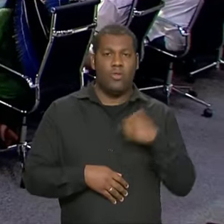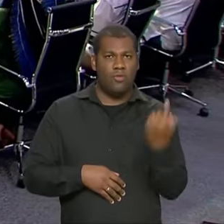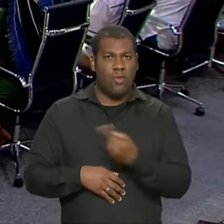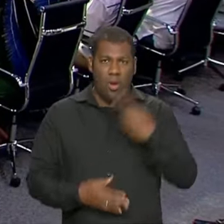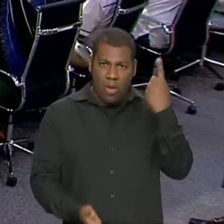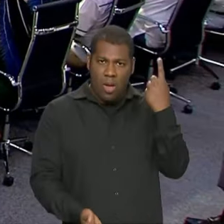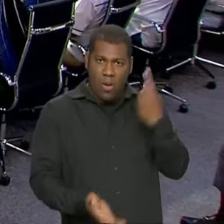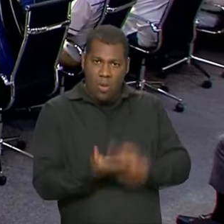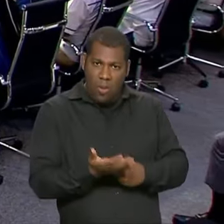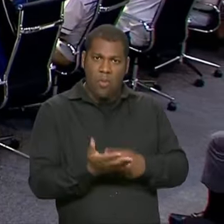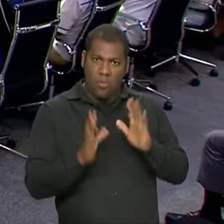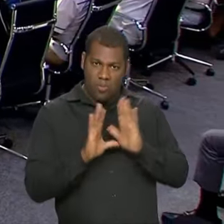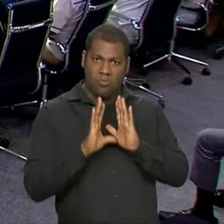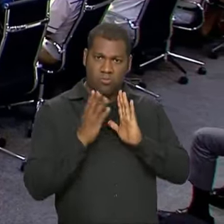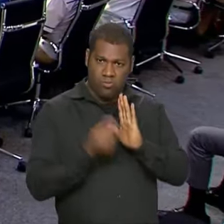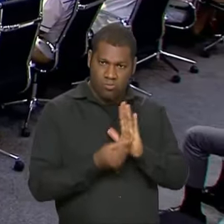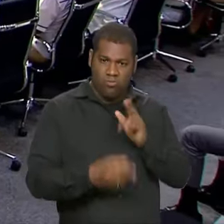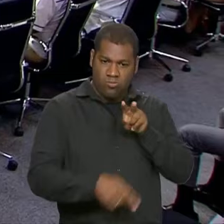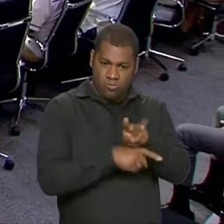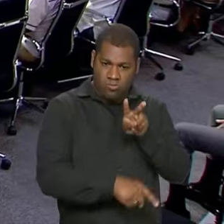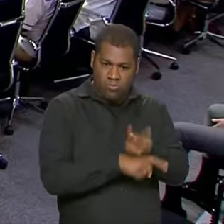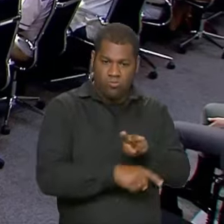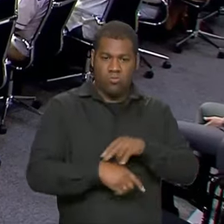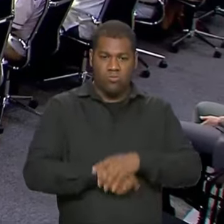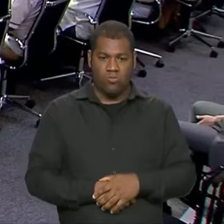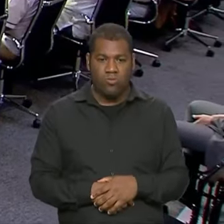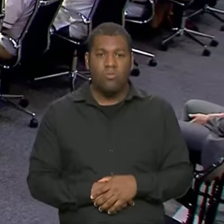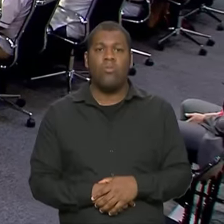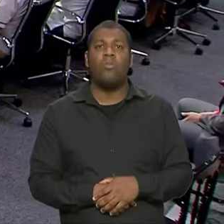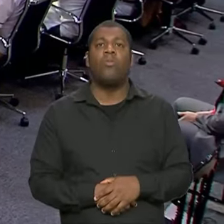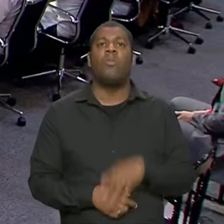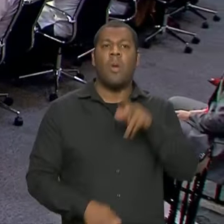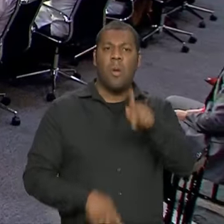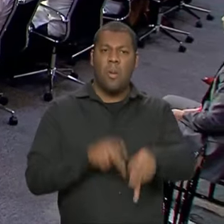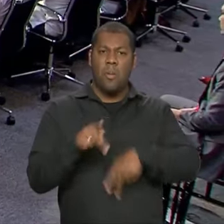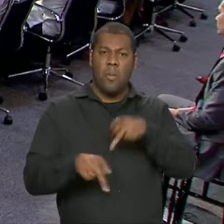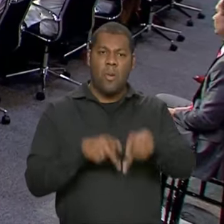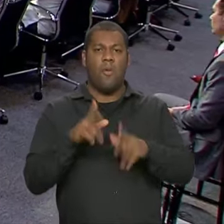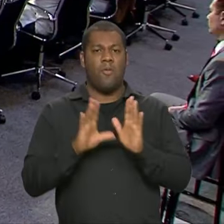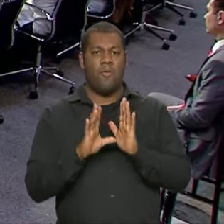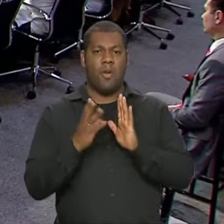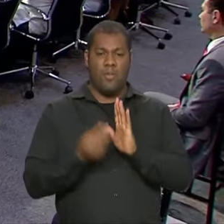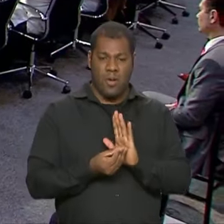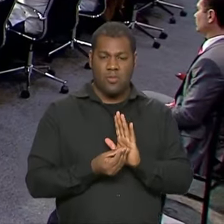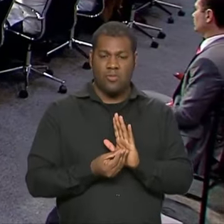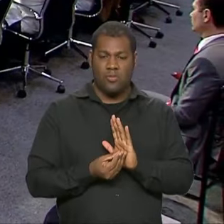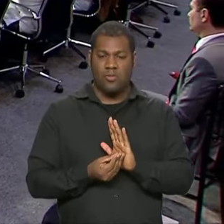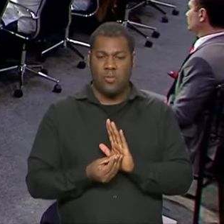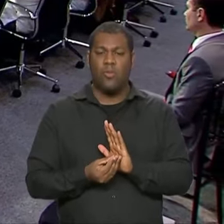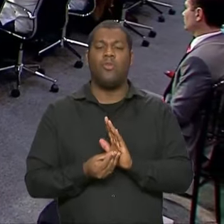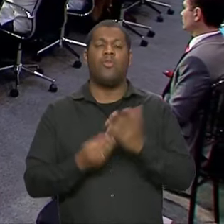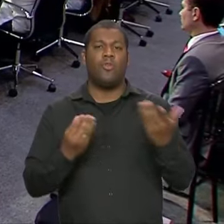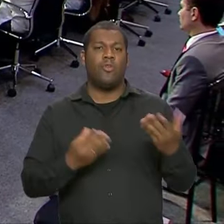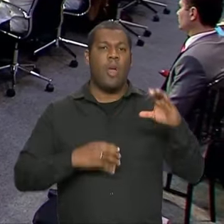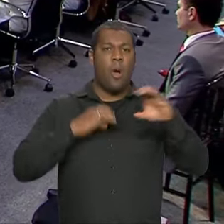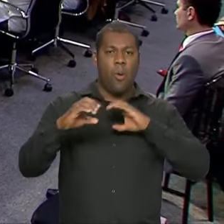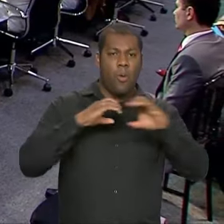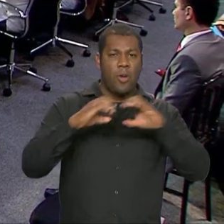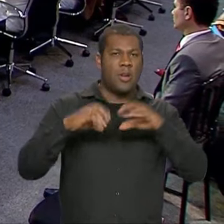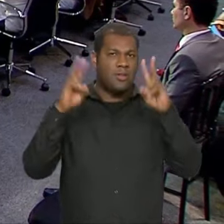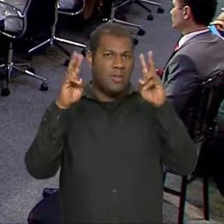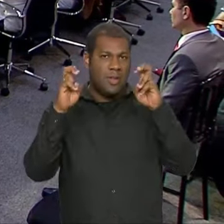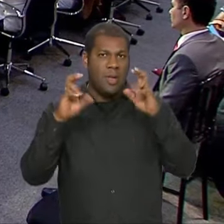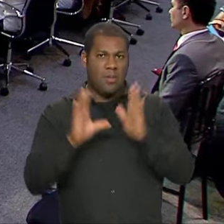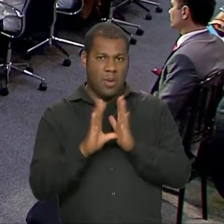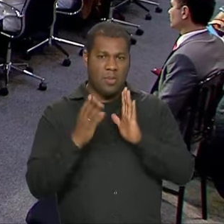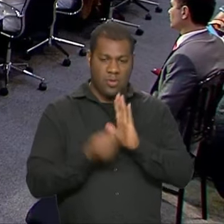nós, sem nós. É um novo lema do povo amazônida, que encontrou nos diálogos amazônicos sua